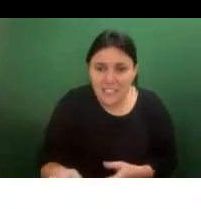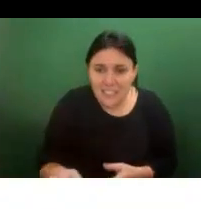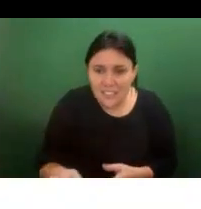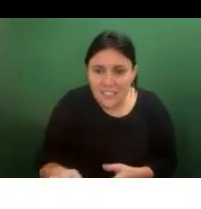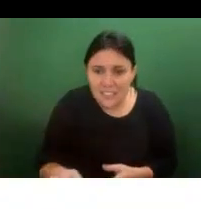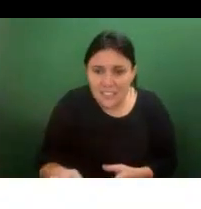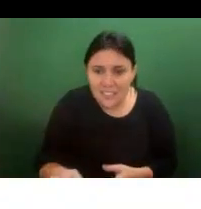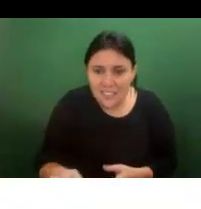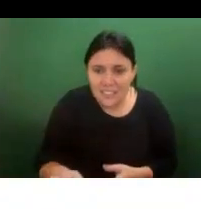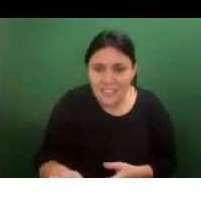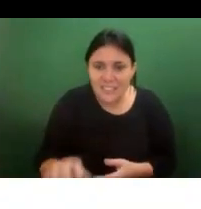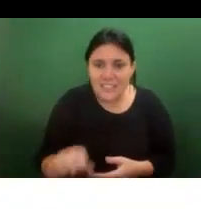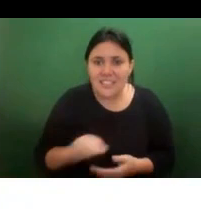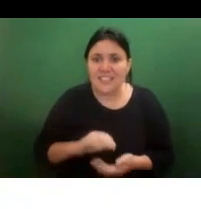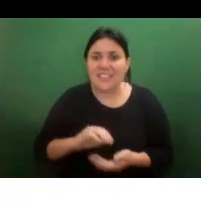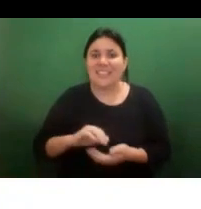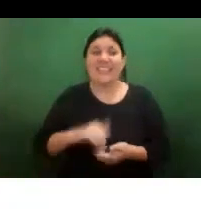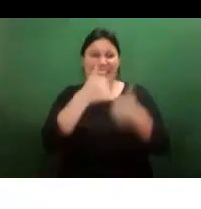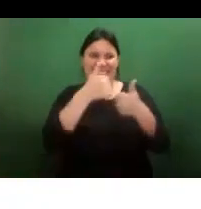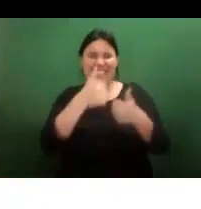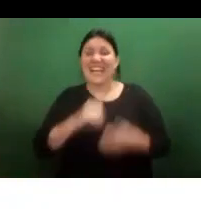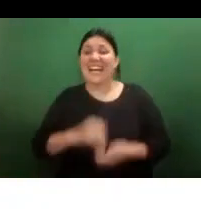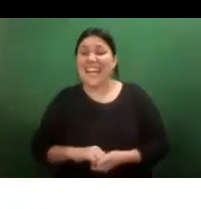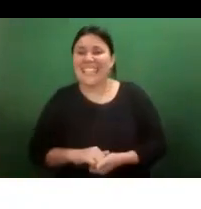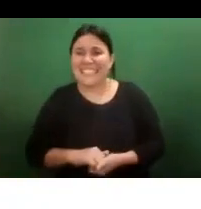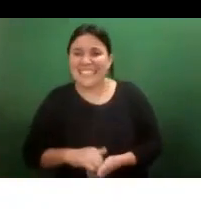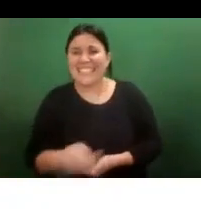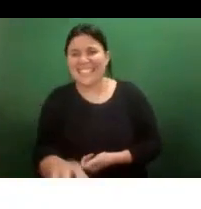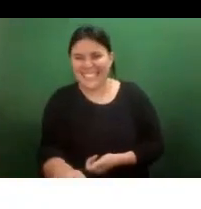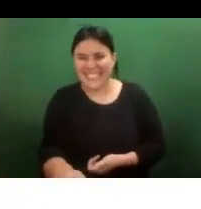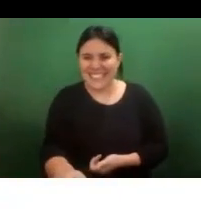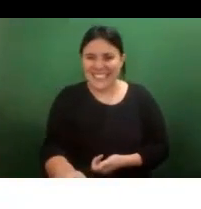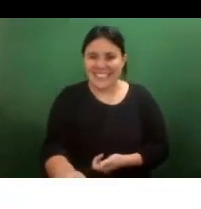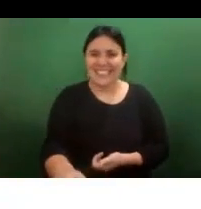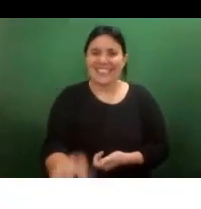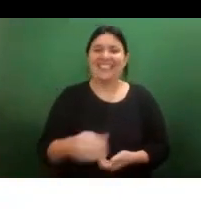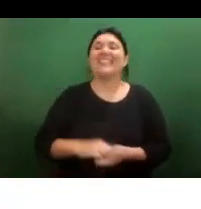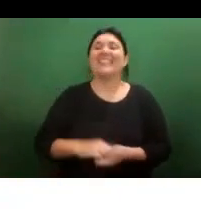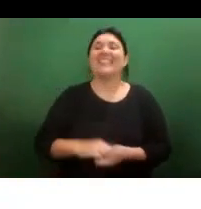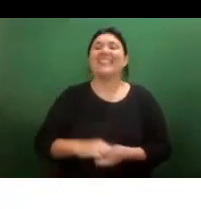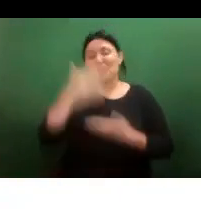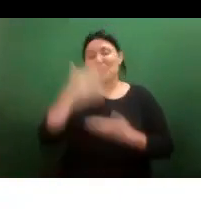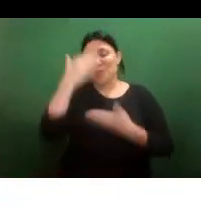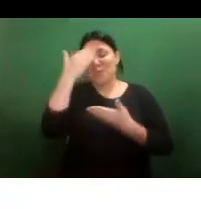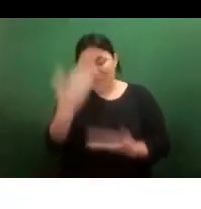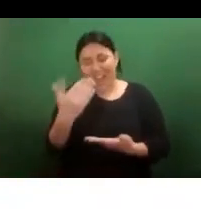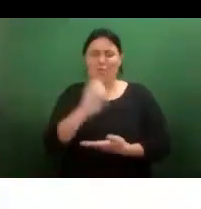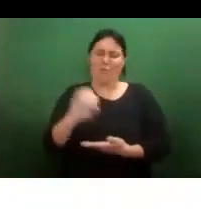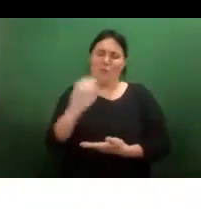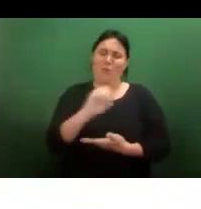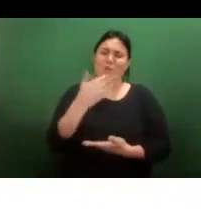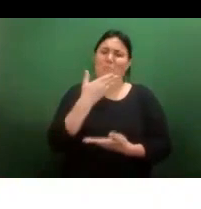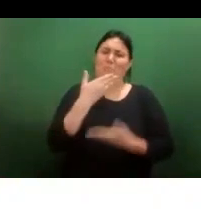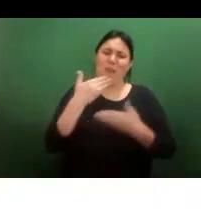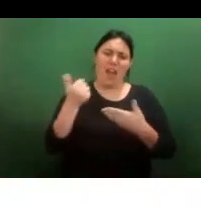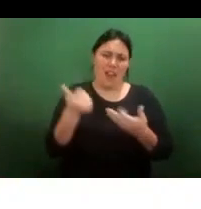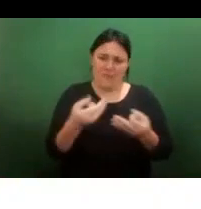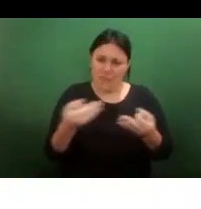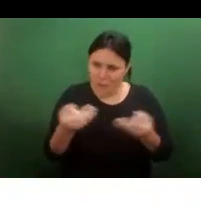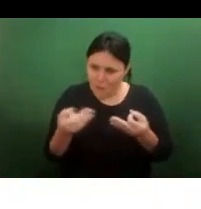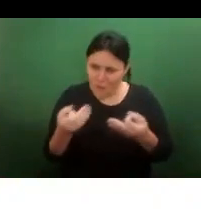Ela Eu, está. Larissa. A Larissa, muito obrigada, vocês são ótimas, maravilhosas.